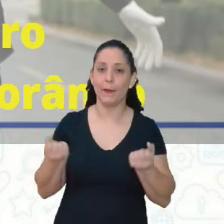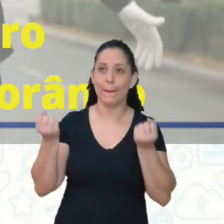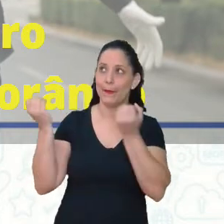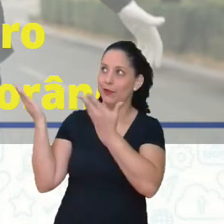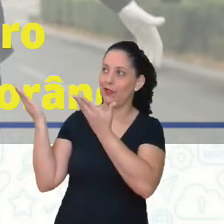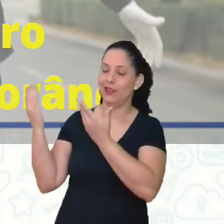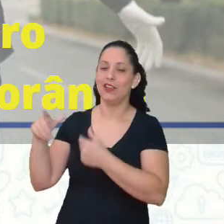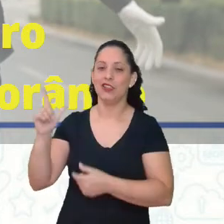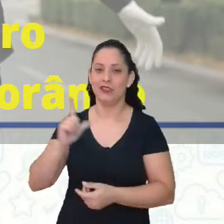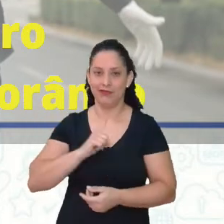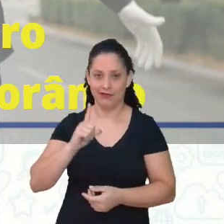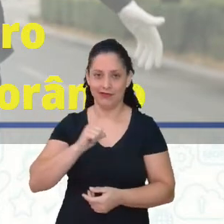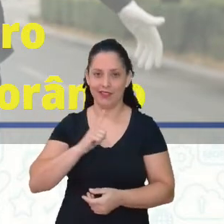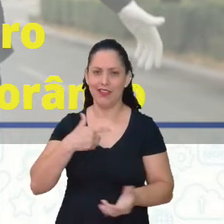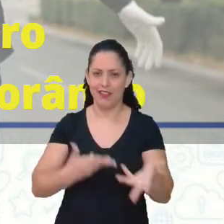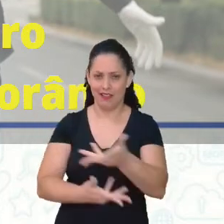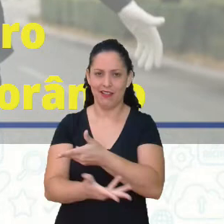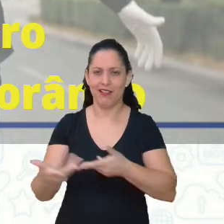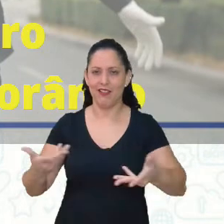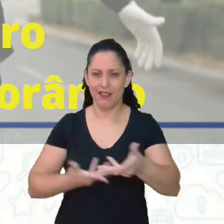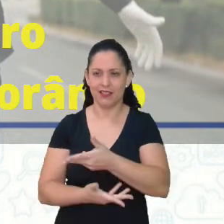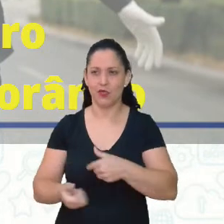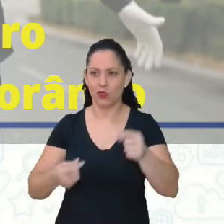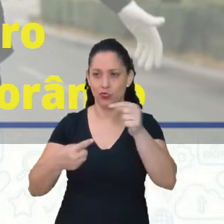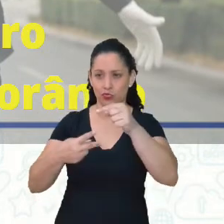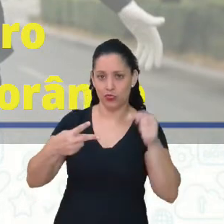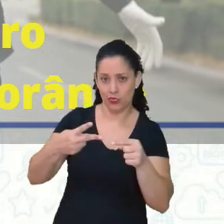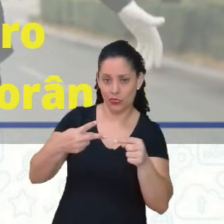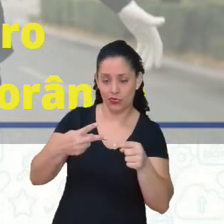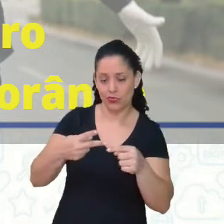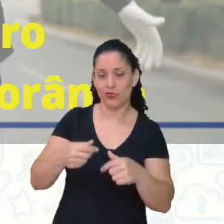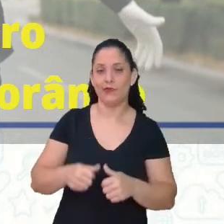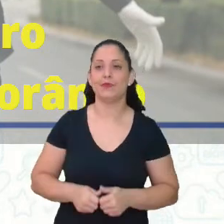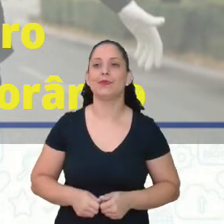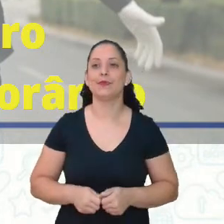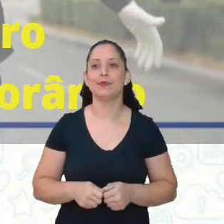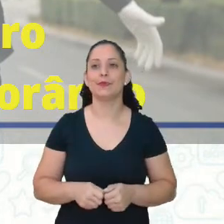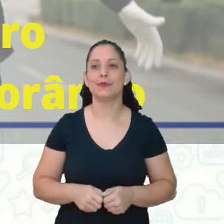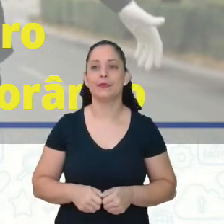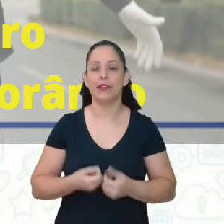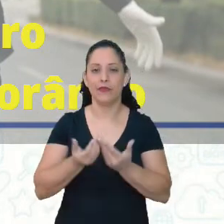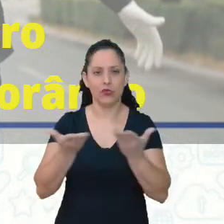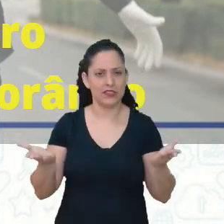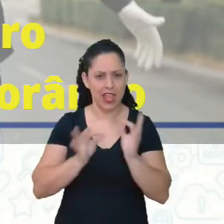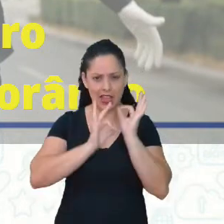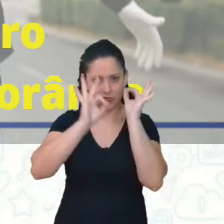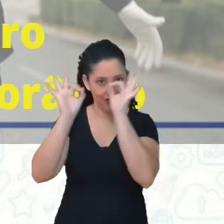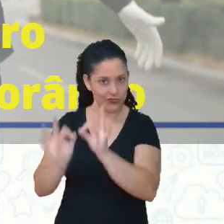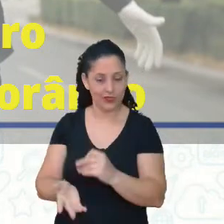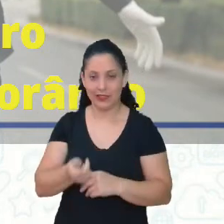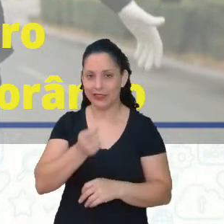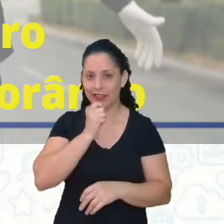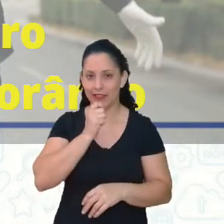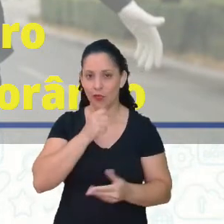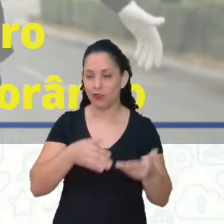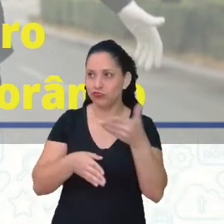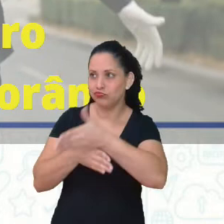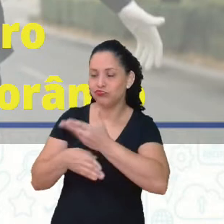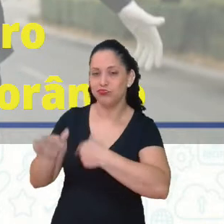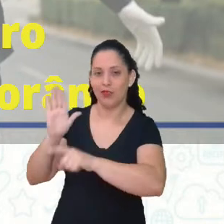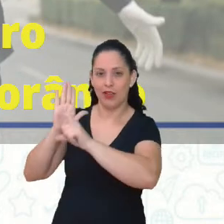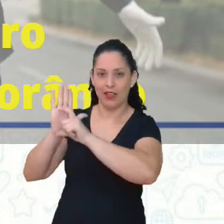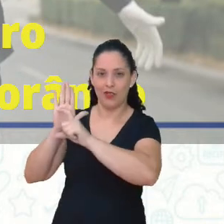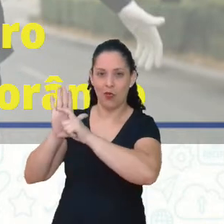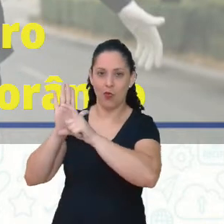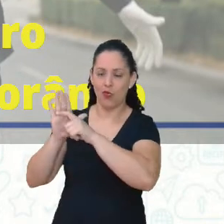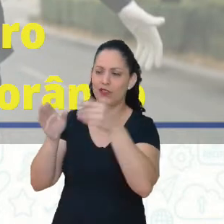ele está relacionado com o teatro pós-dramático também. Então, quem não assistiu essa aula, aciona aí pelo QR